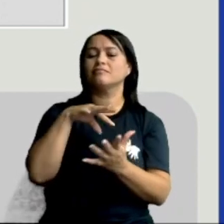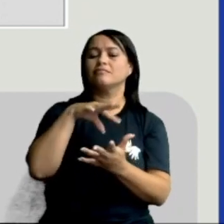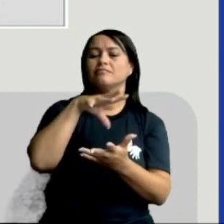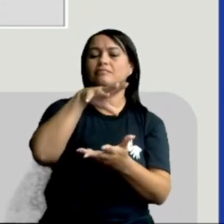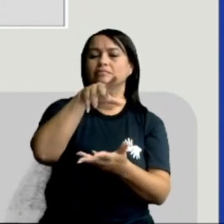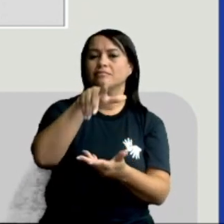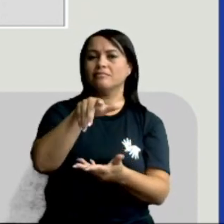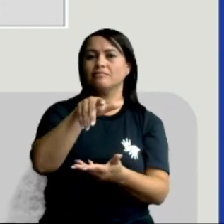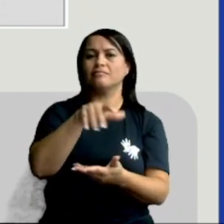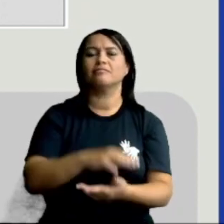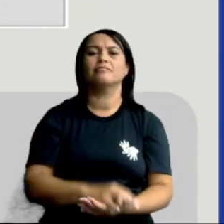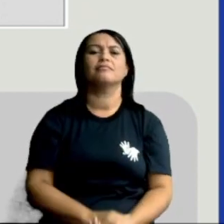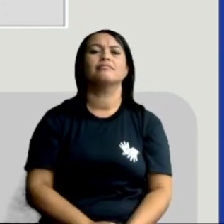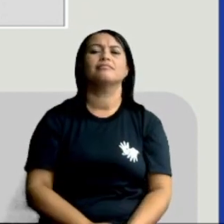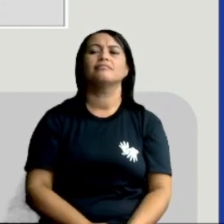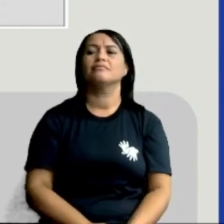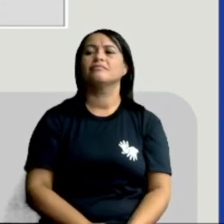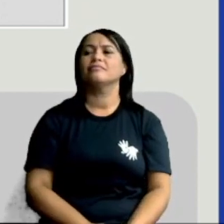universo.